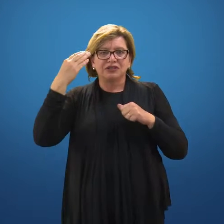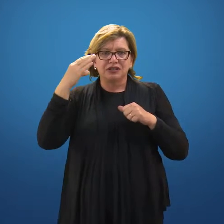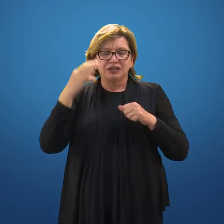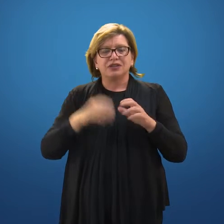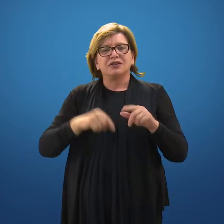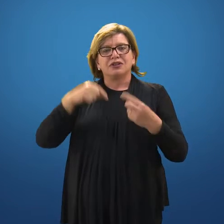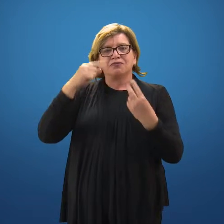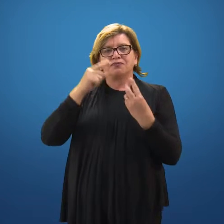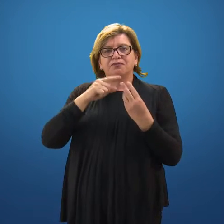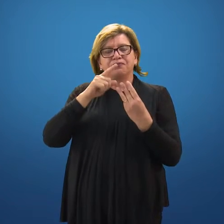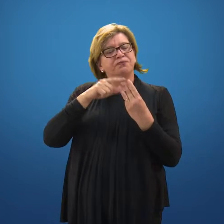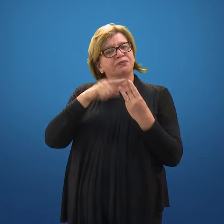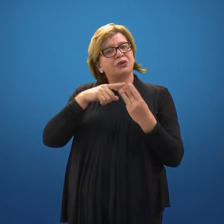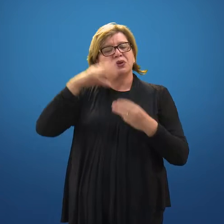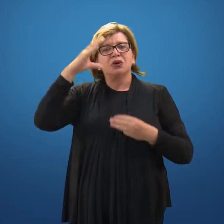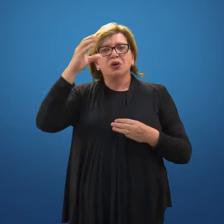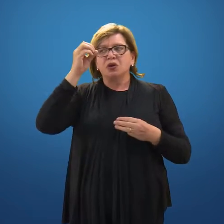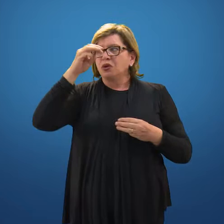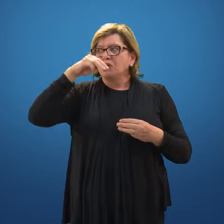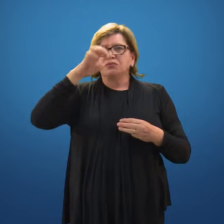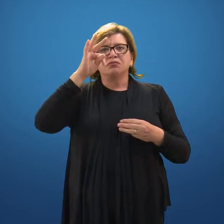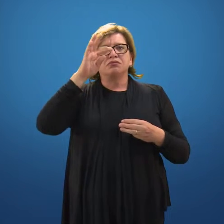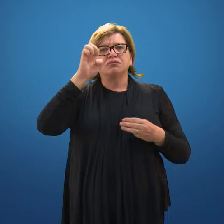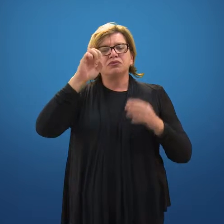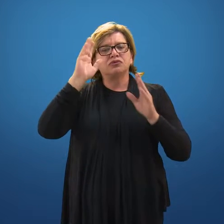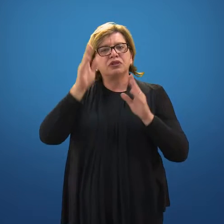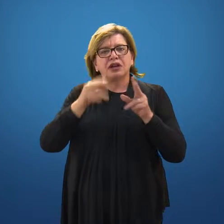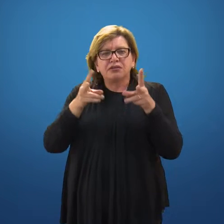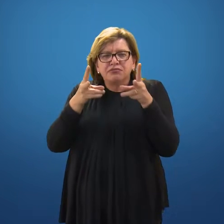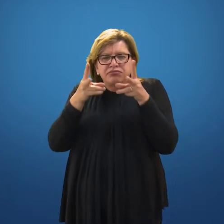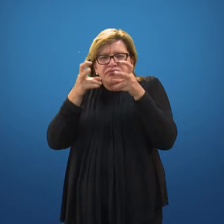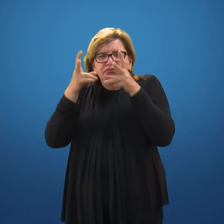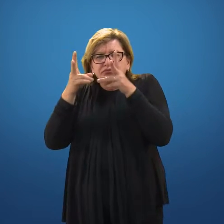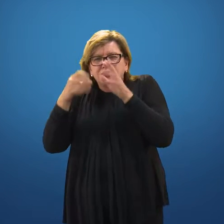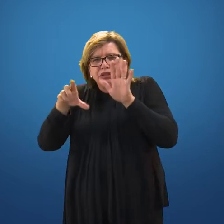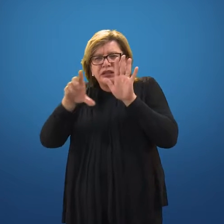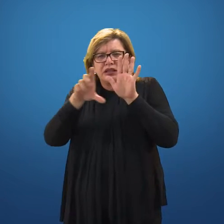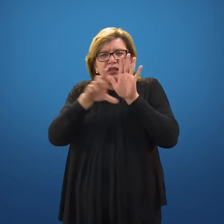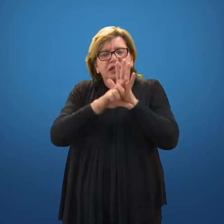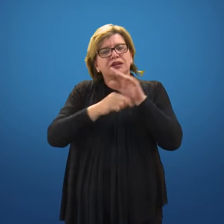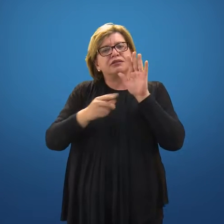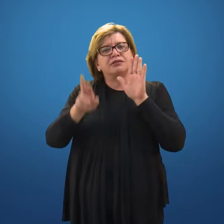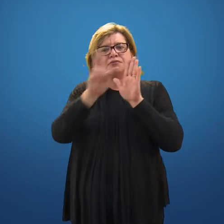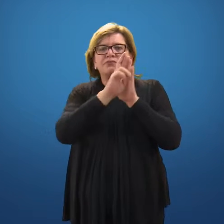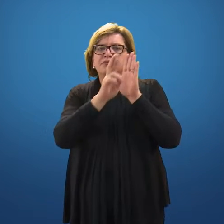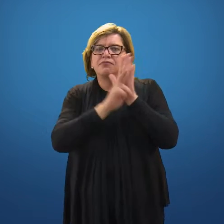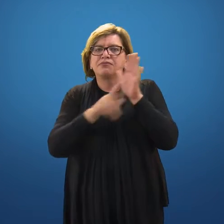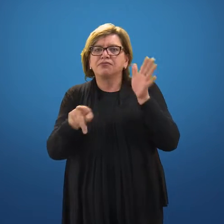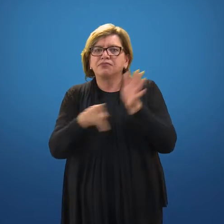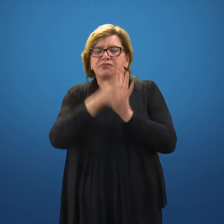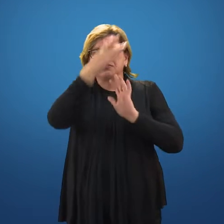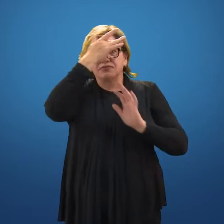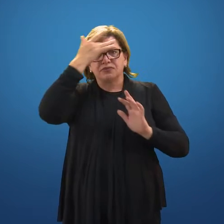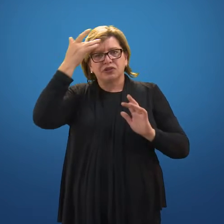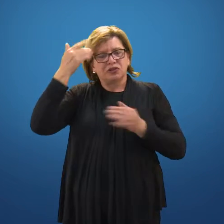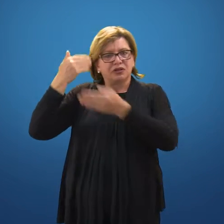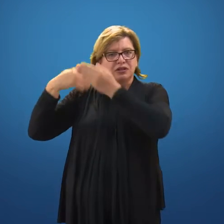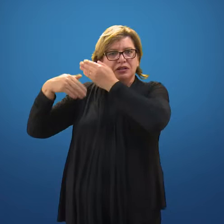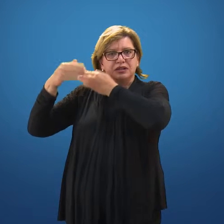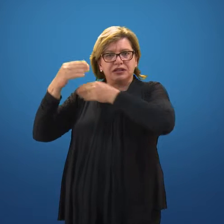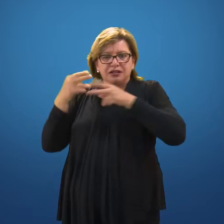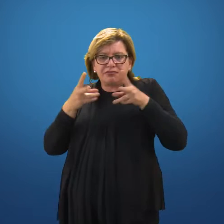Comte, já pensando em identificar algumas leis que regessem o comportamento dos indivíduos à sua época, ele identificou